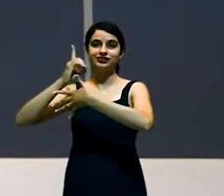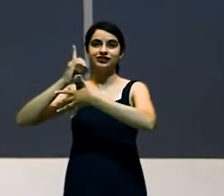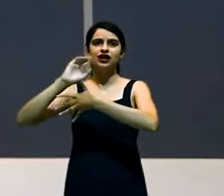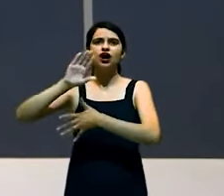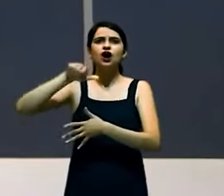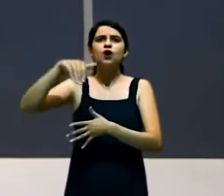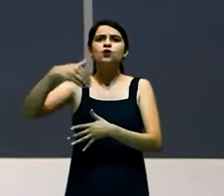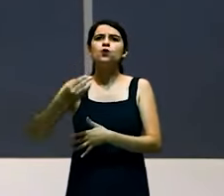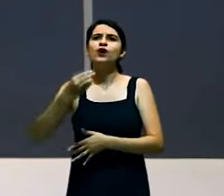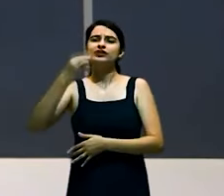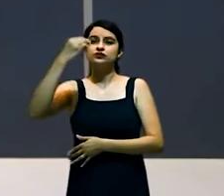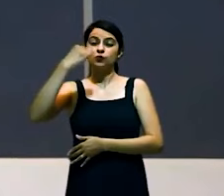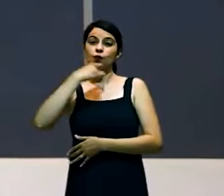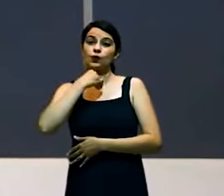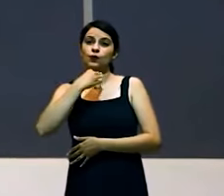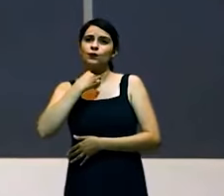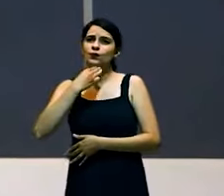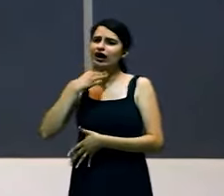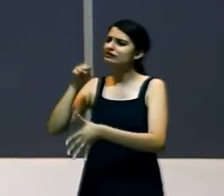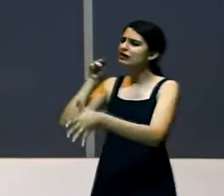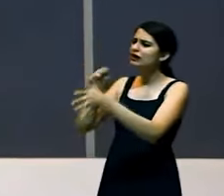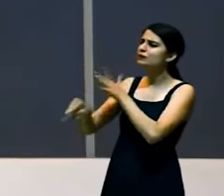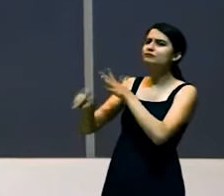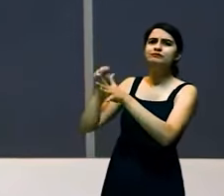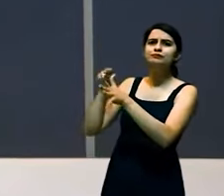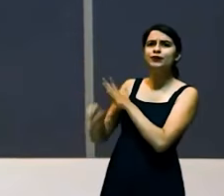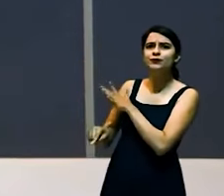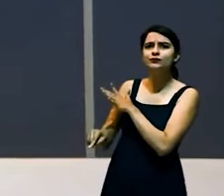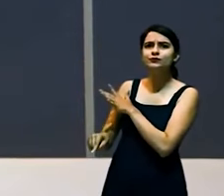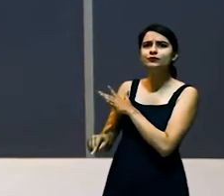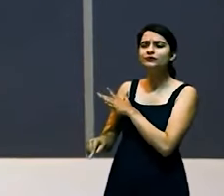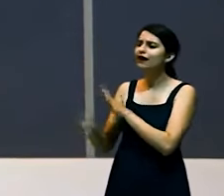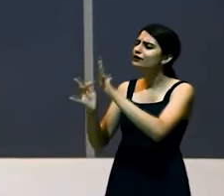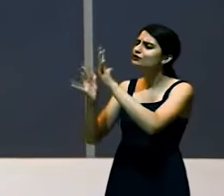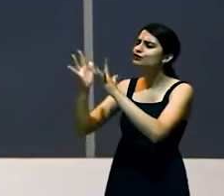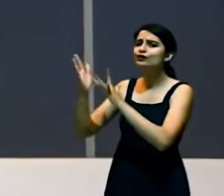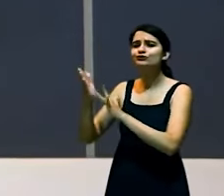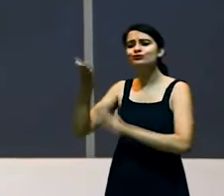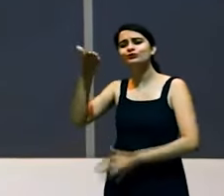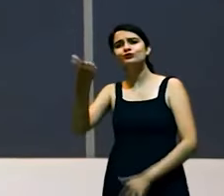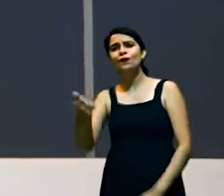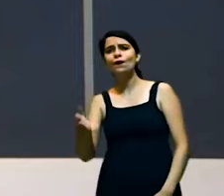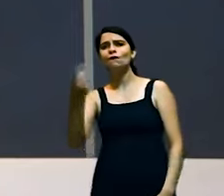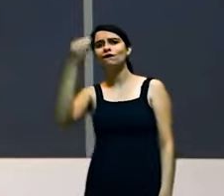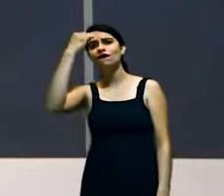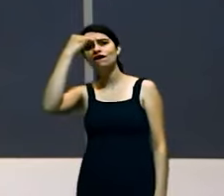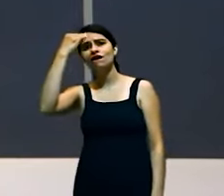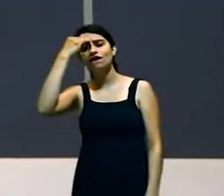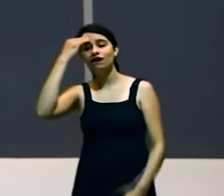Quando Marta indaga o Senhor sobre Maria, o Jesus diz o